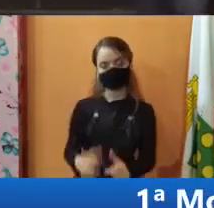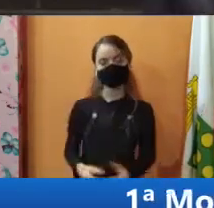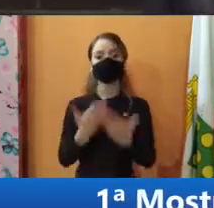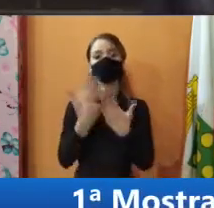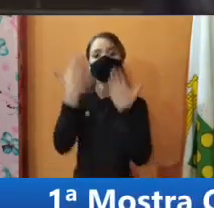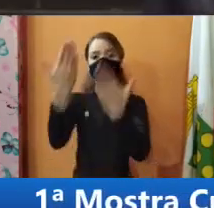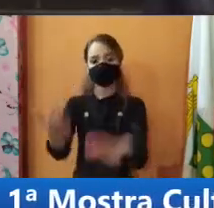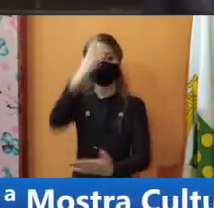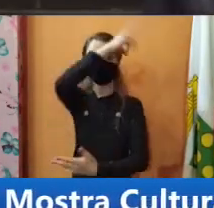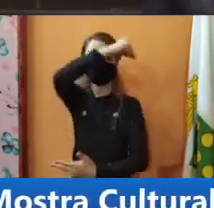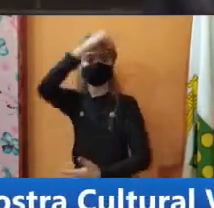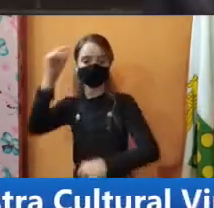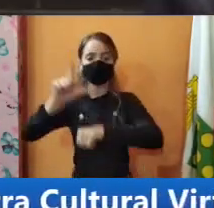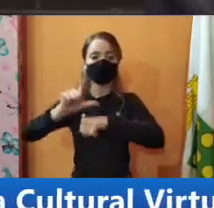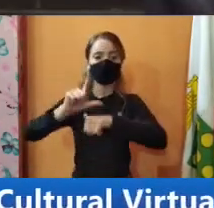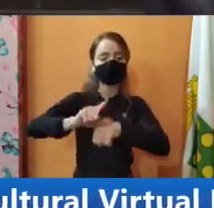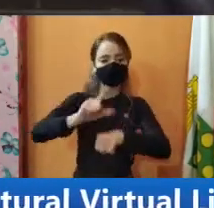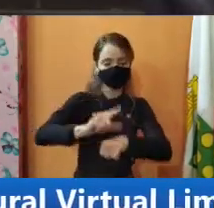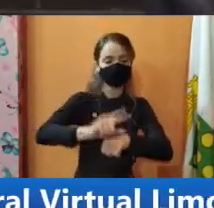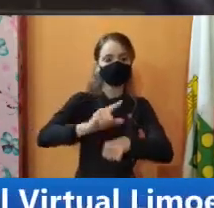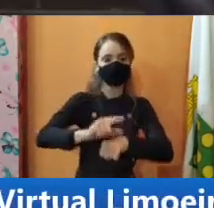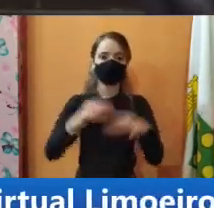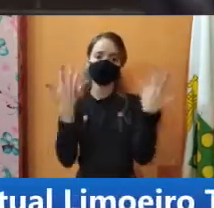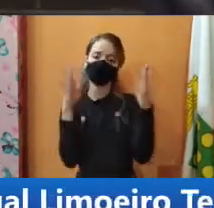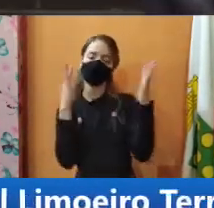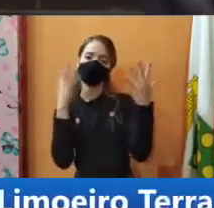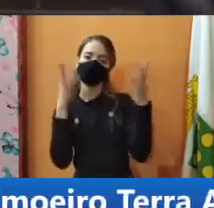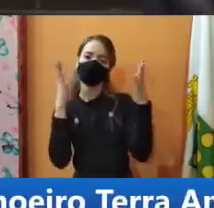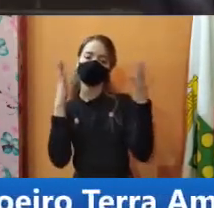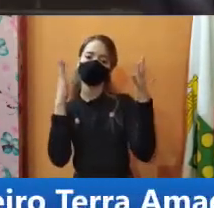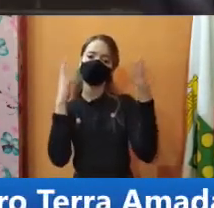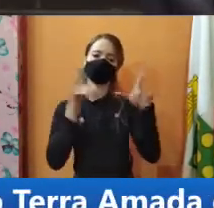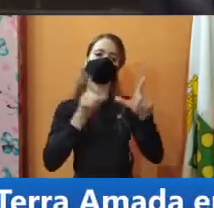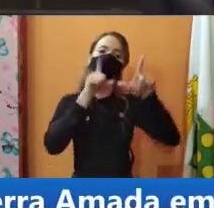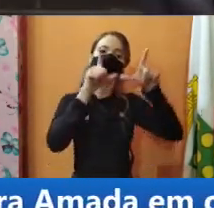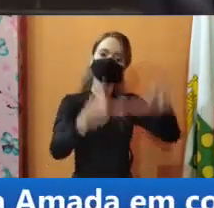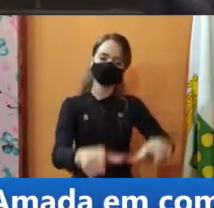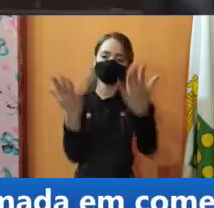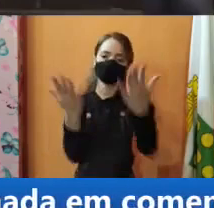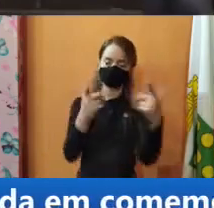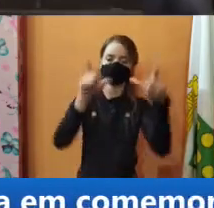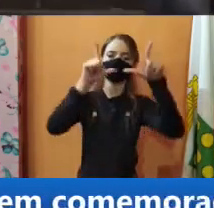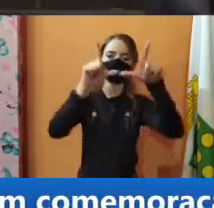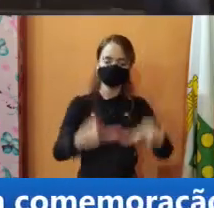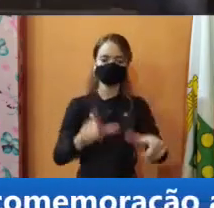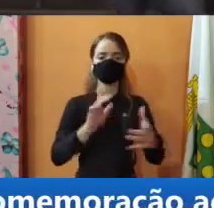Jorge a sua homenagem. Vamos aplaudir, Tiago Ventura.